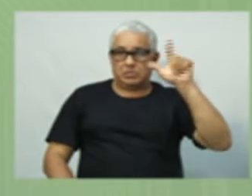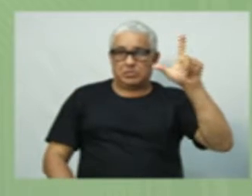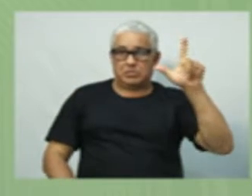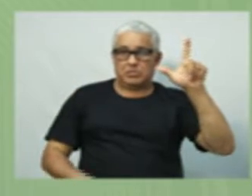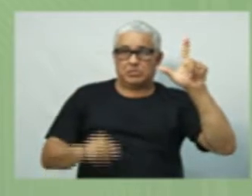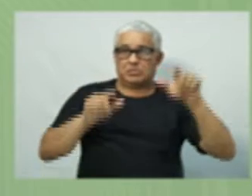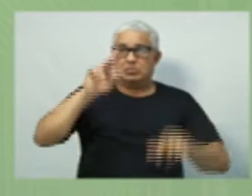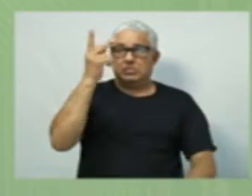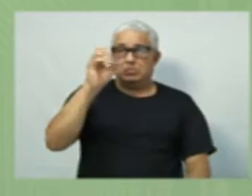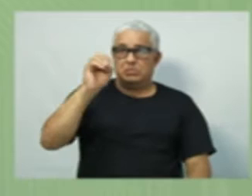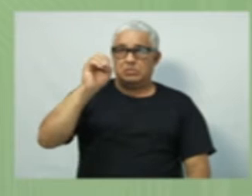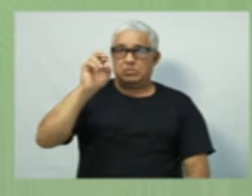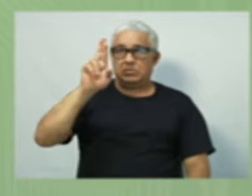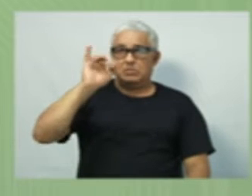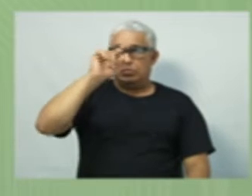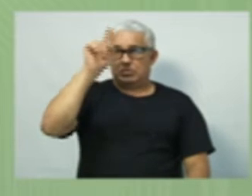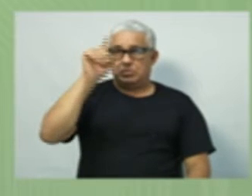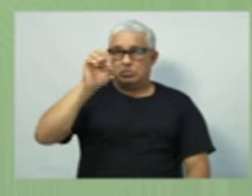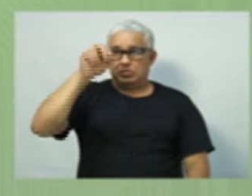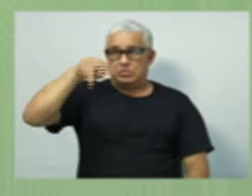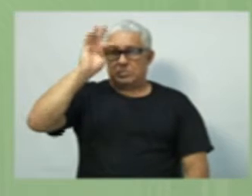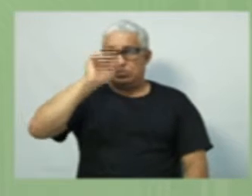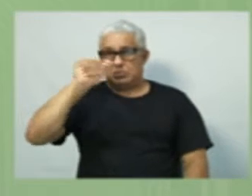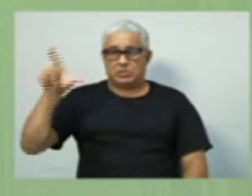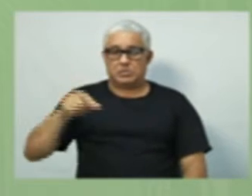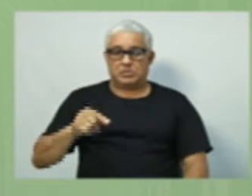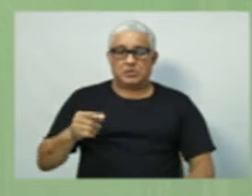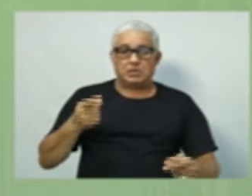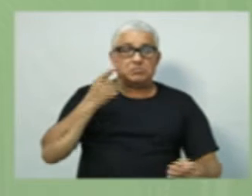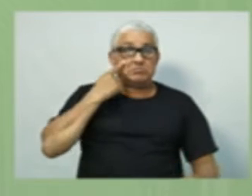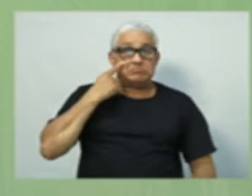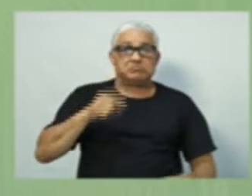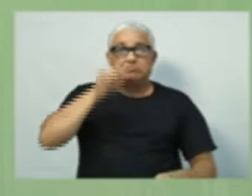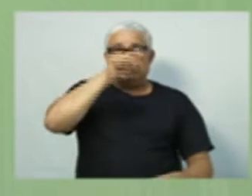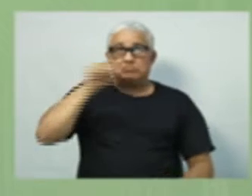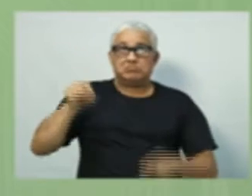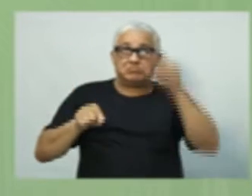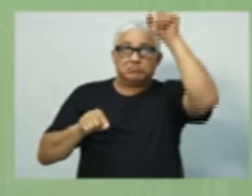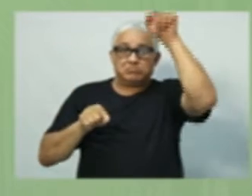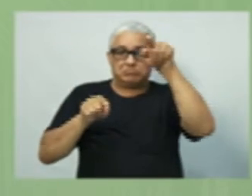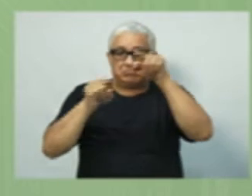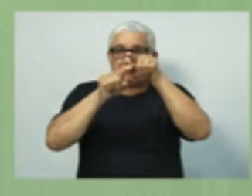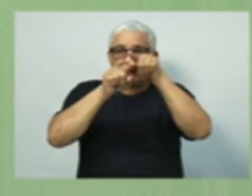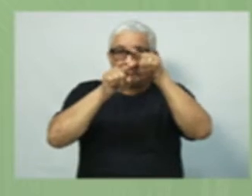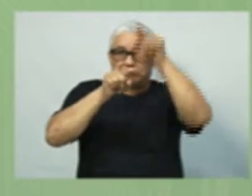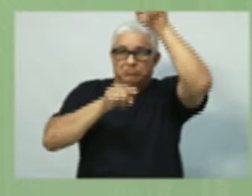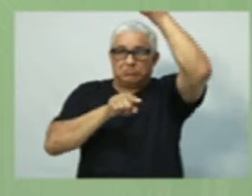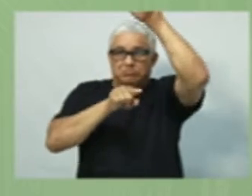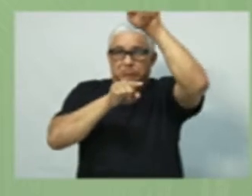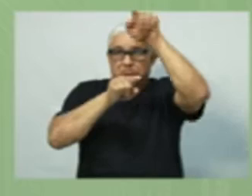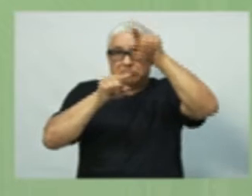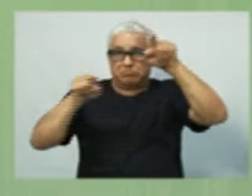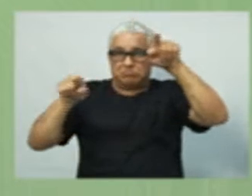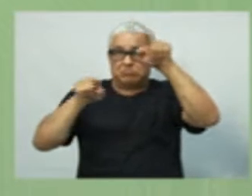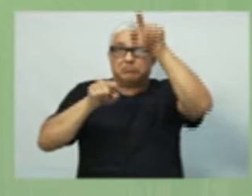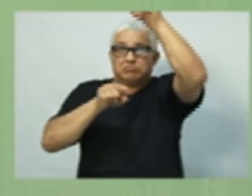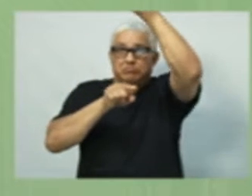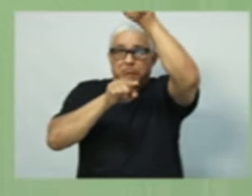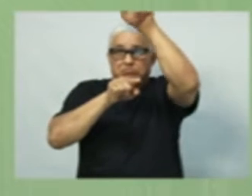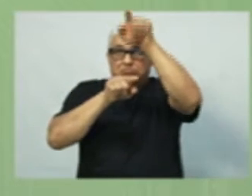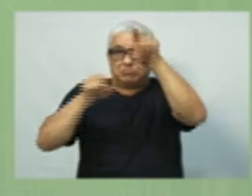eu estou verificando vários anos estou verificando no horizonte a ser mais explicar um pouquinho mais